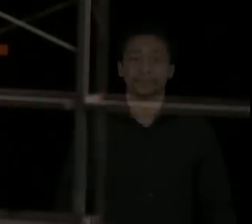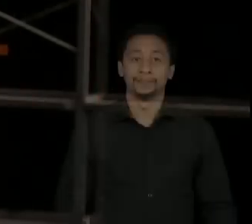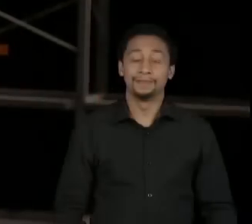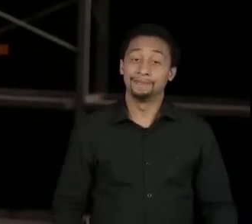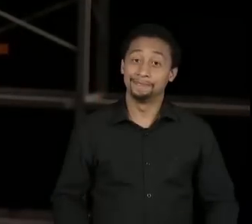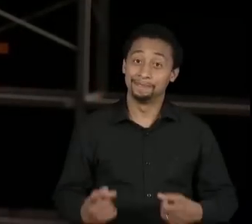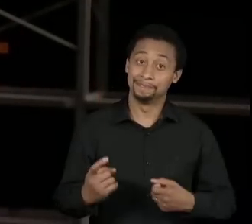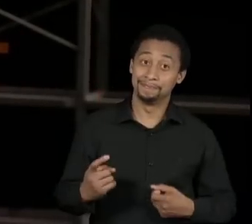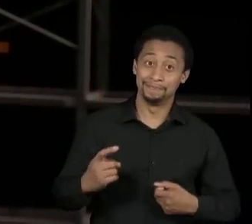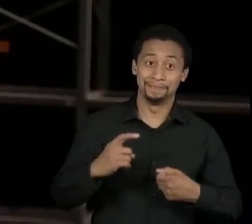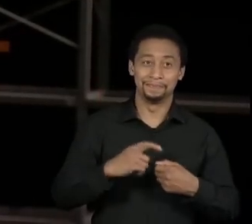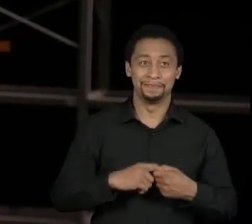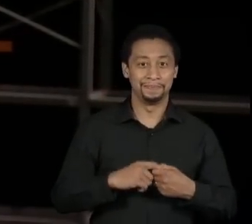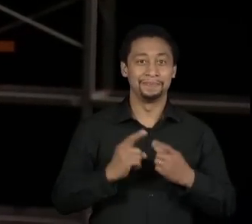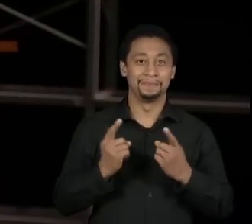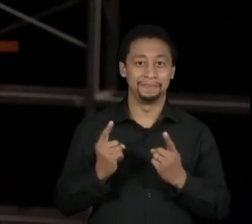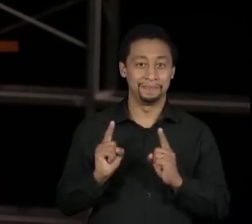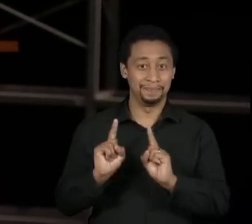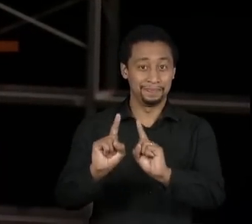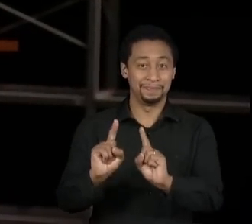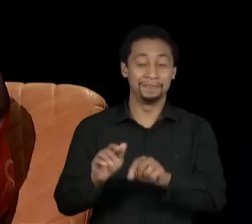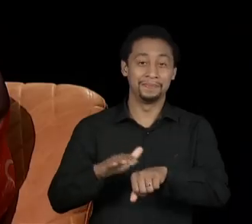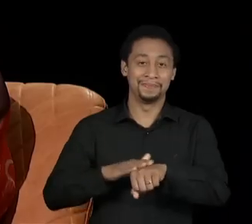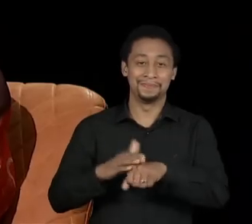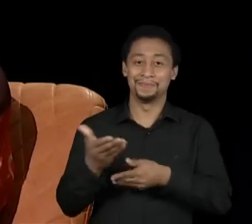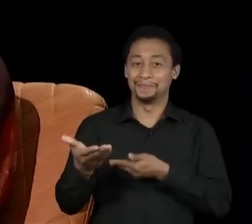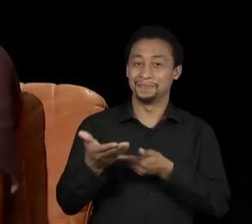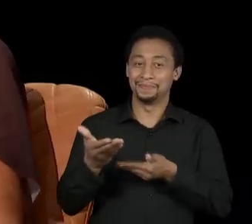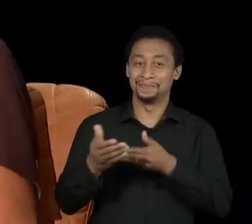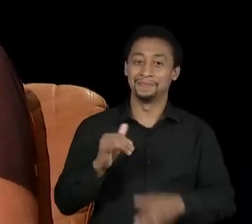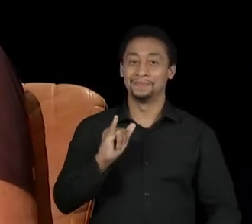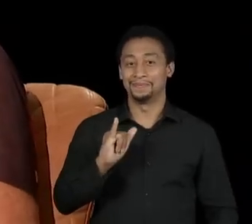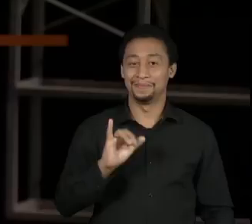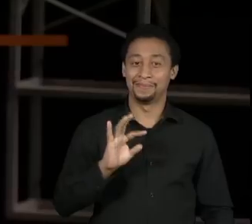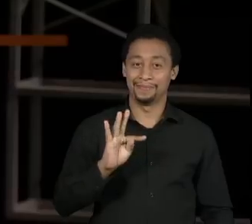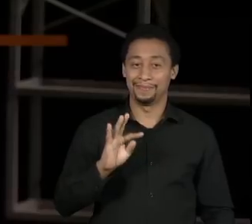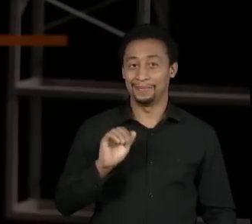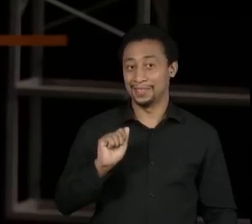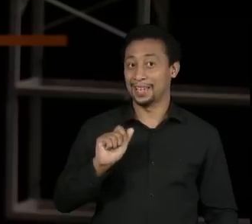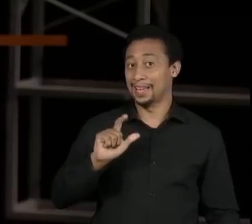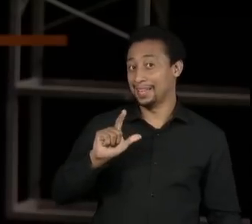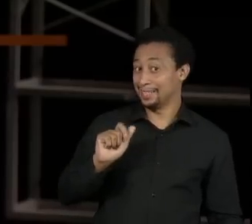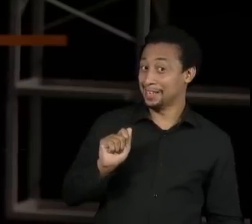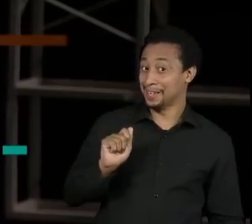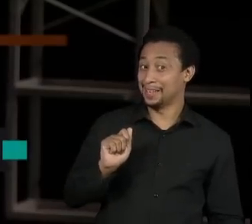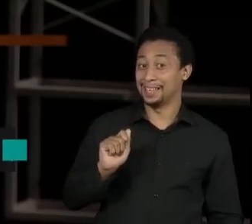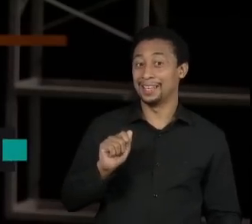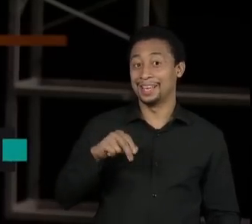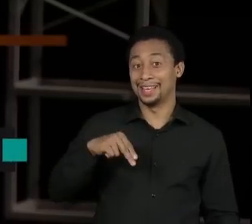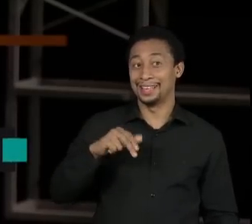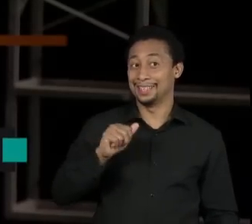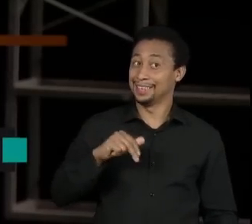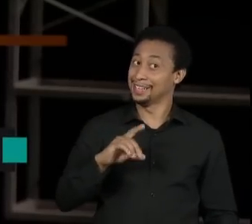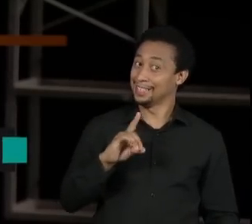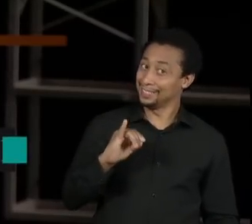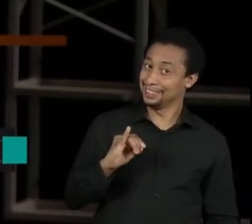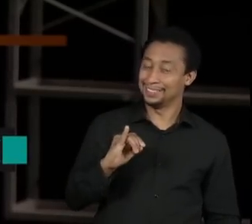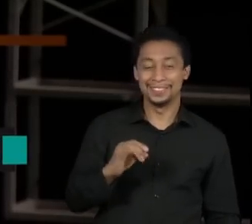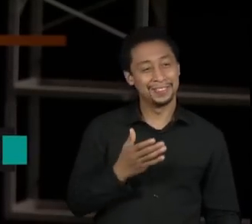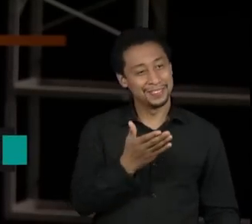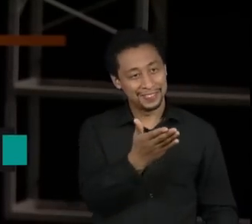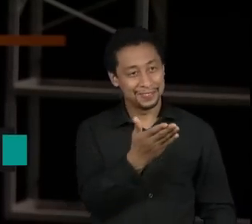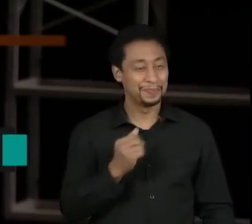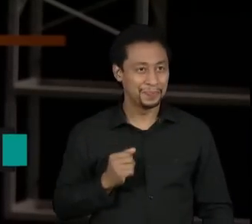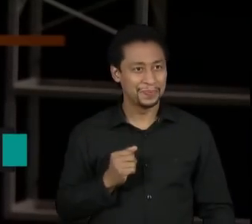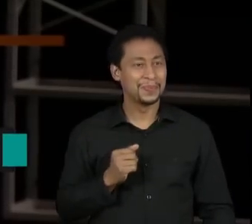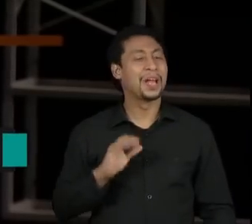Estamos de volta para a nossa conversa hoje com Ítala Nandi. Ítala, em 67, o Teatro Oficina